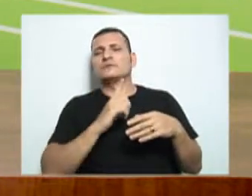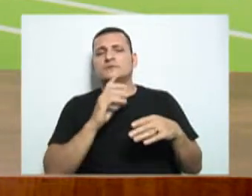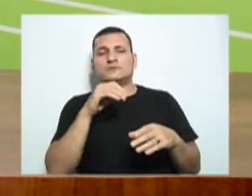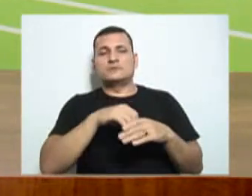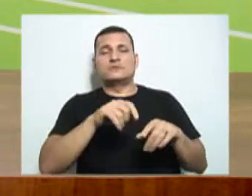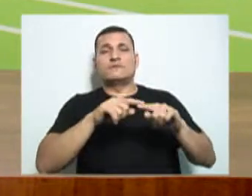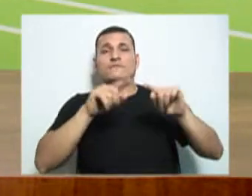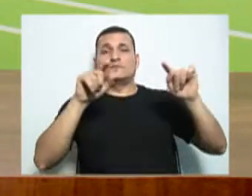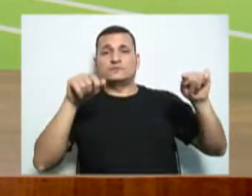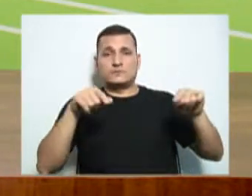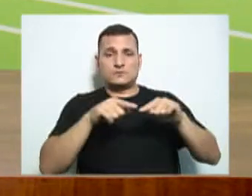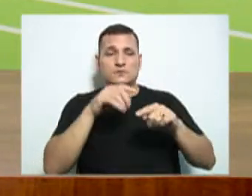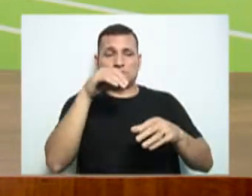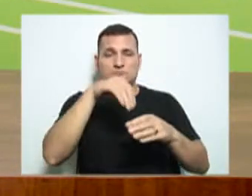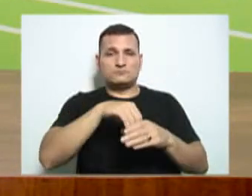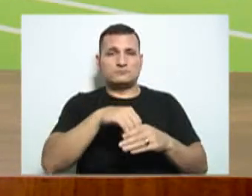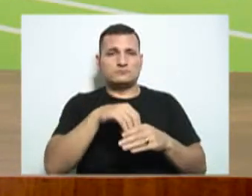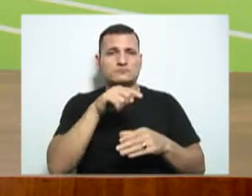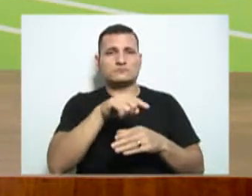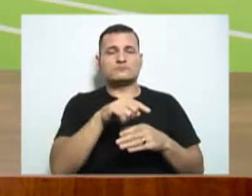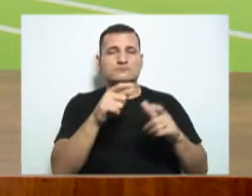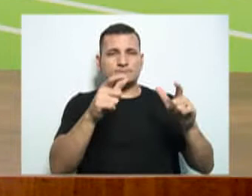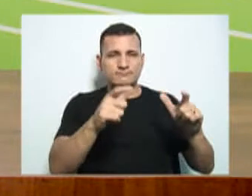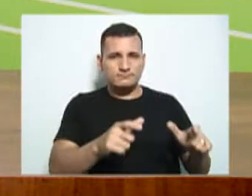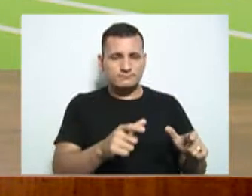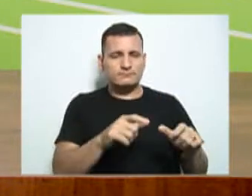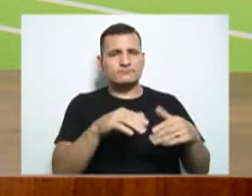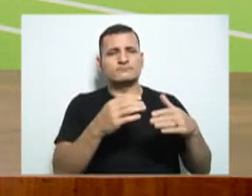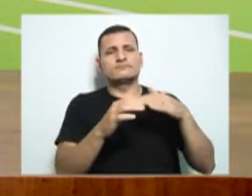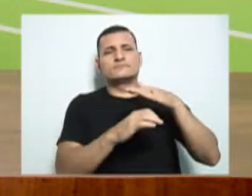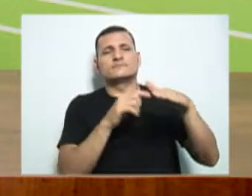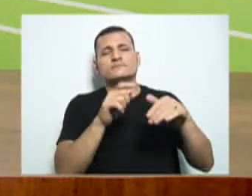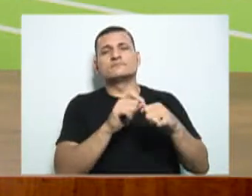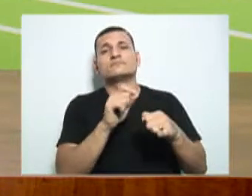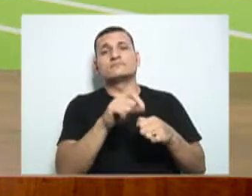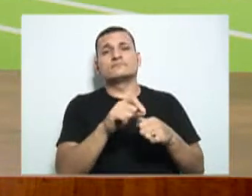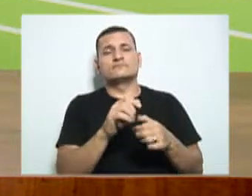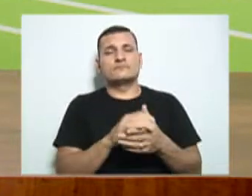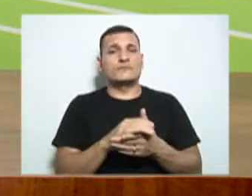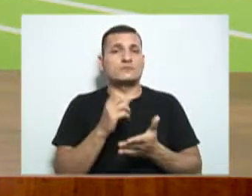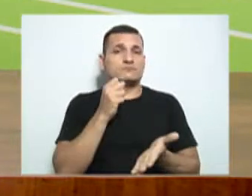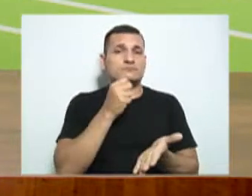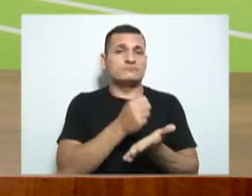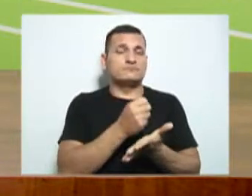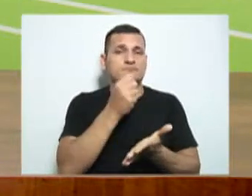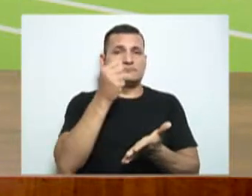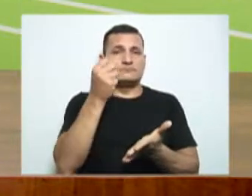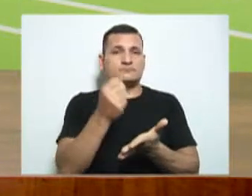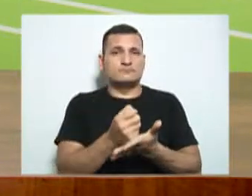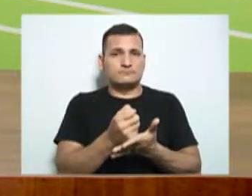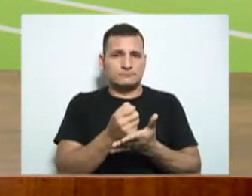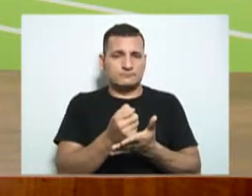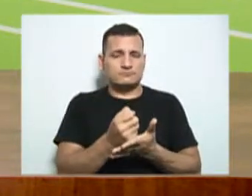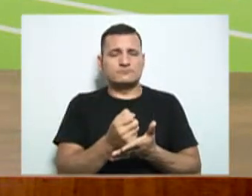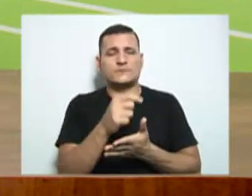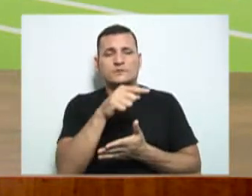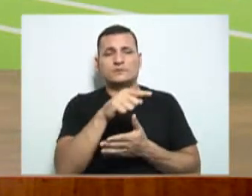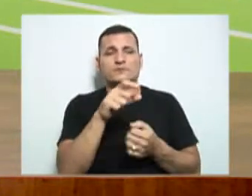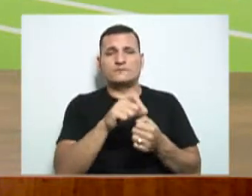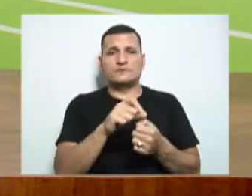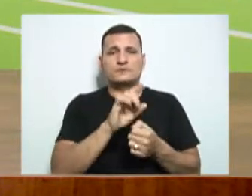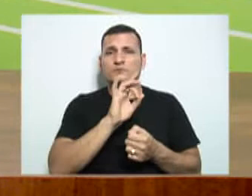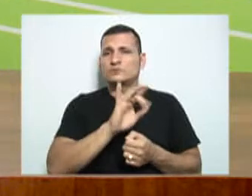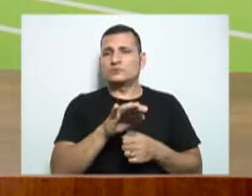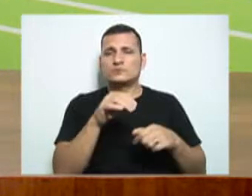funcionários ali naquele local. O que ela faz? Ela contrata, ela só faz o trabalho de corte